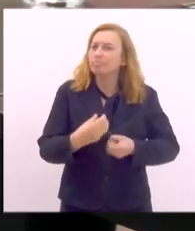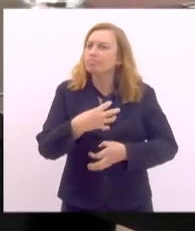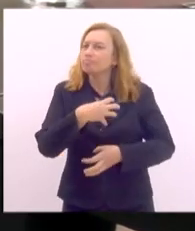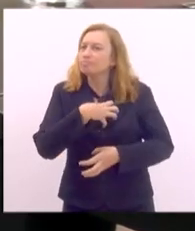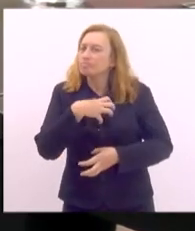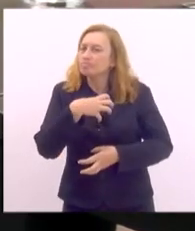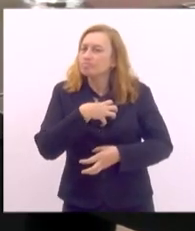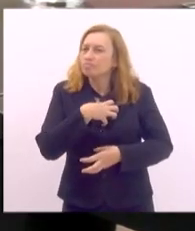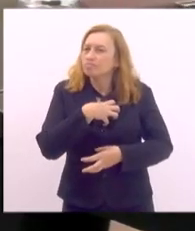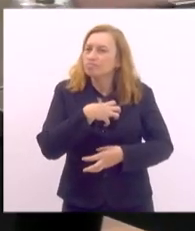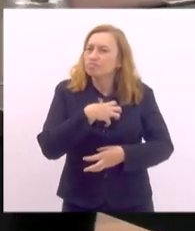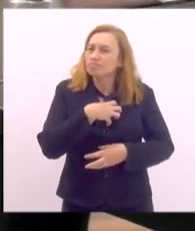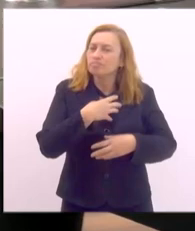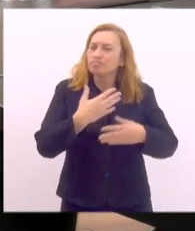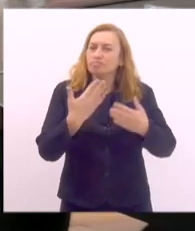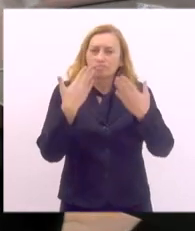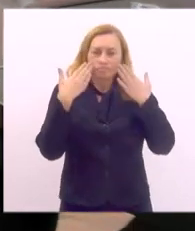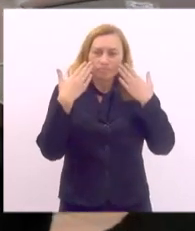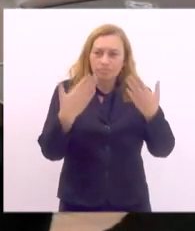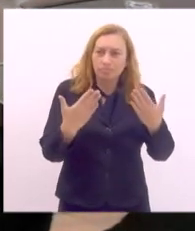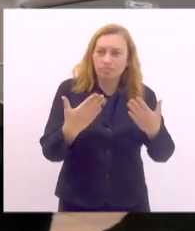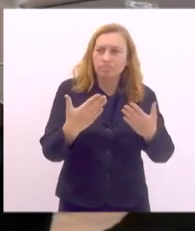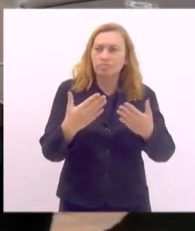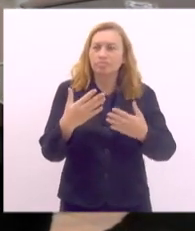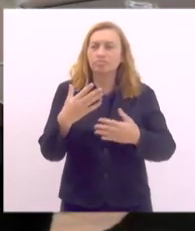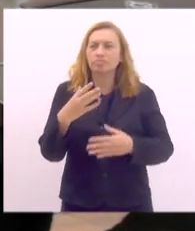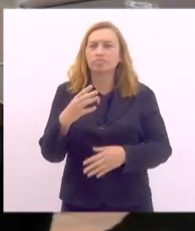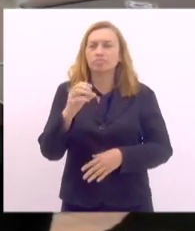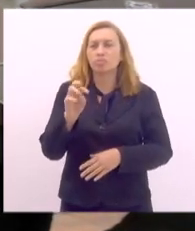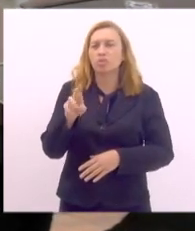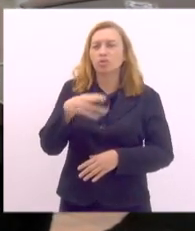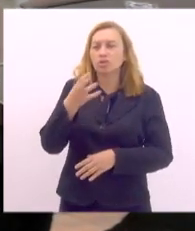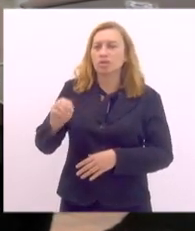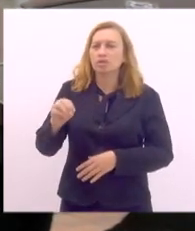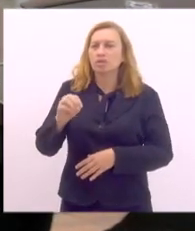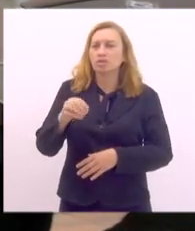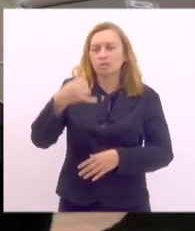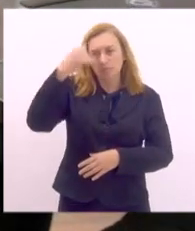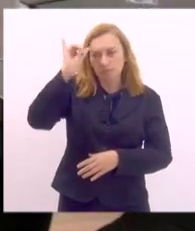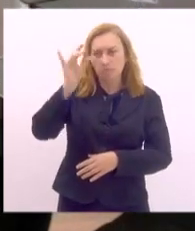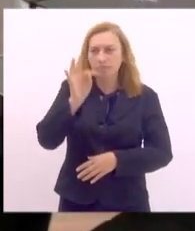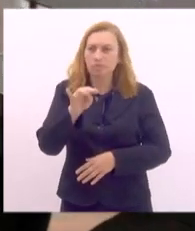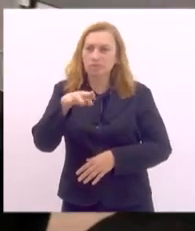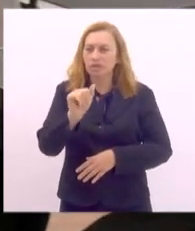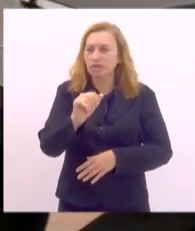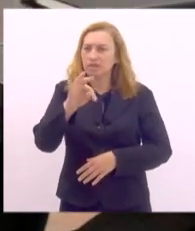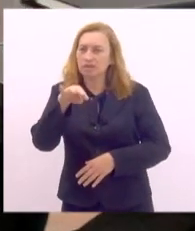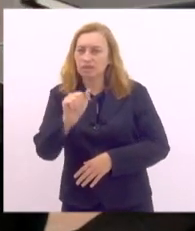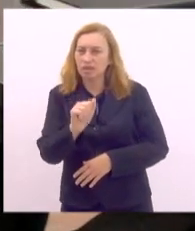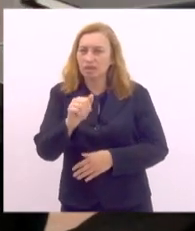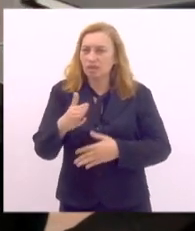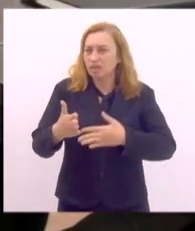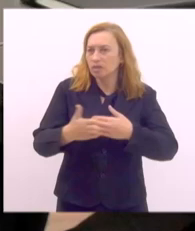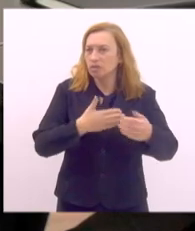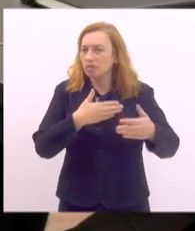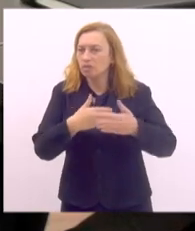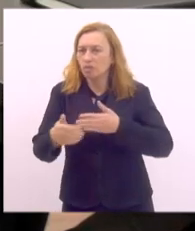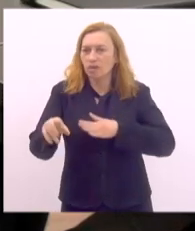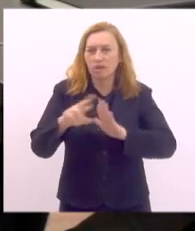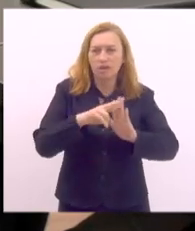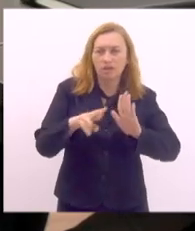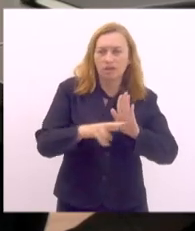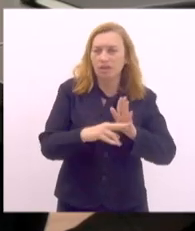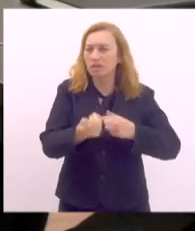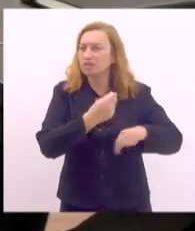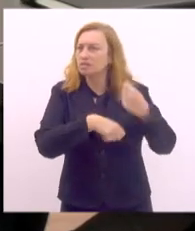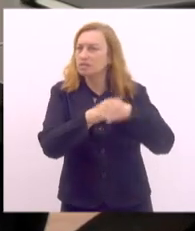de fomentar as apresentações do cordão do Boitatá e a realizar suas atividades próprias sem quaisquer regras